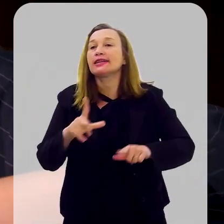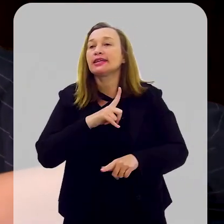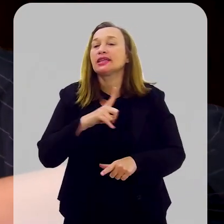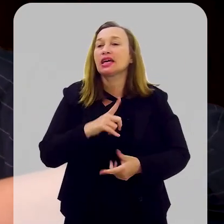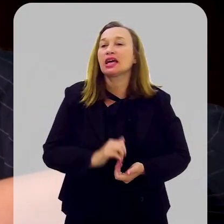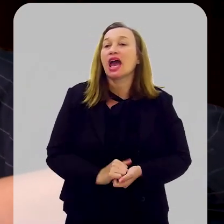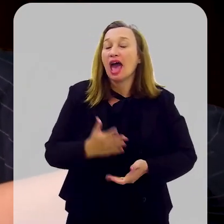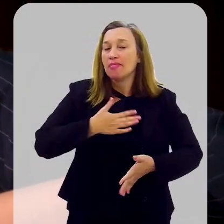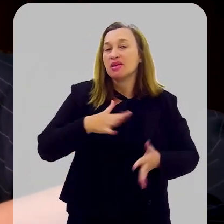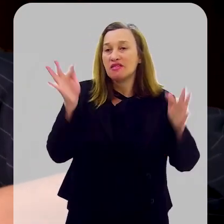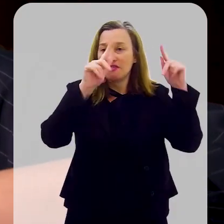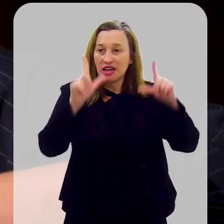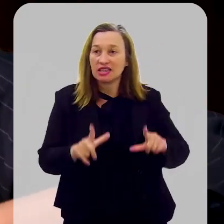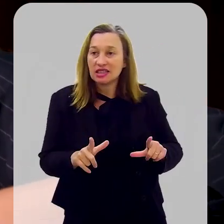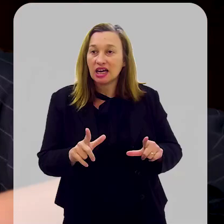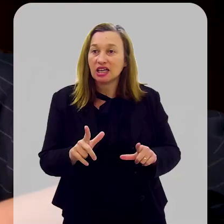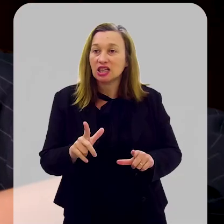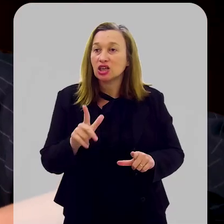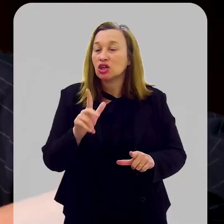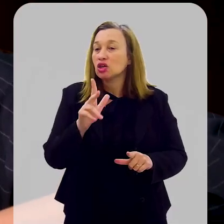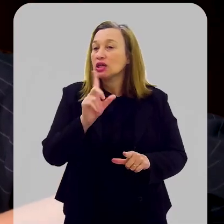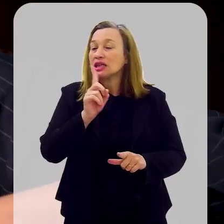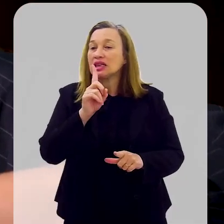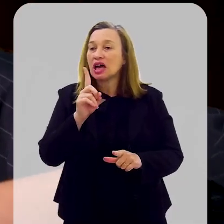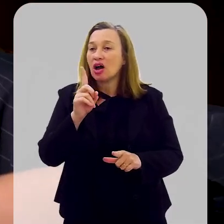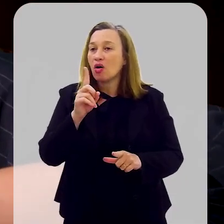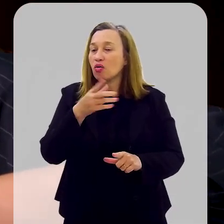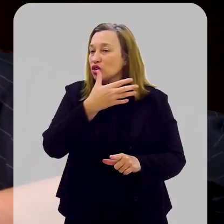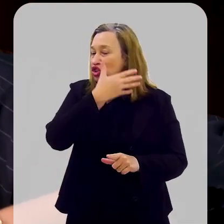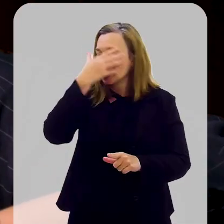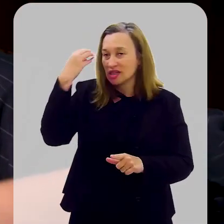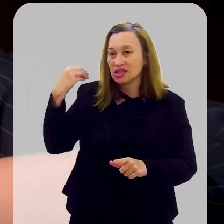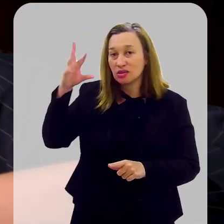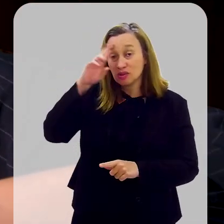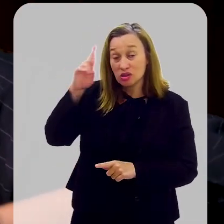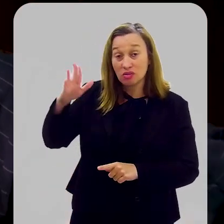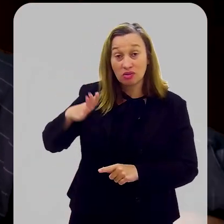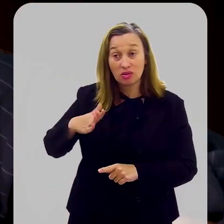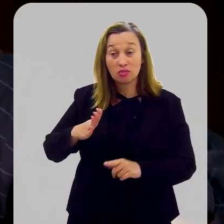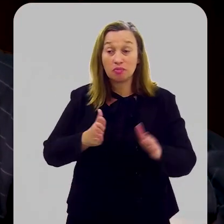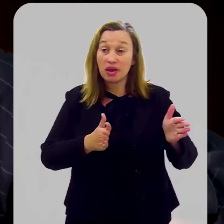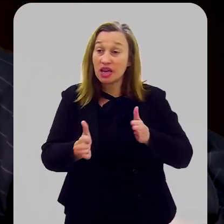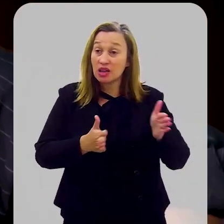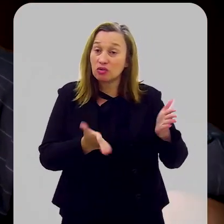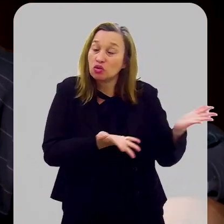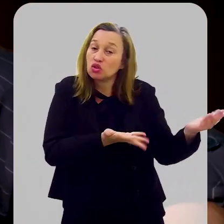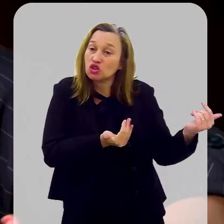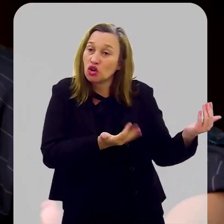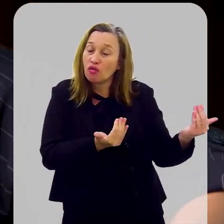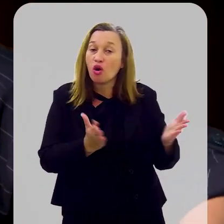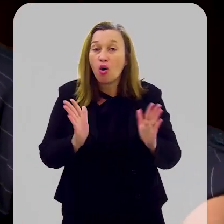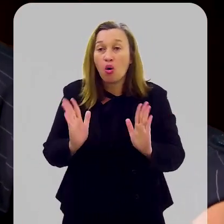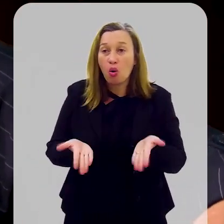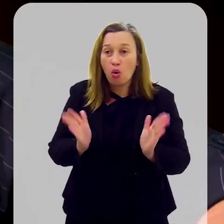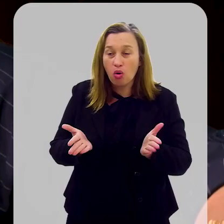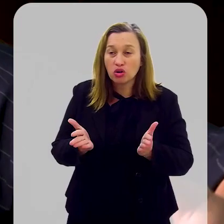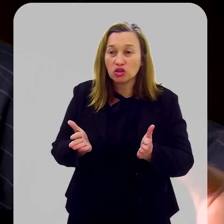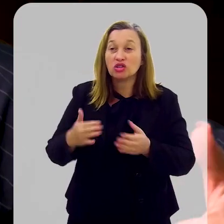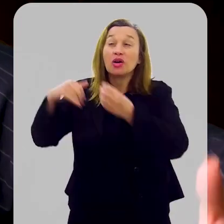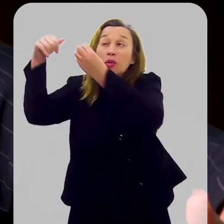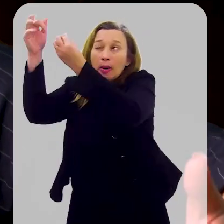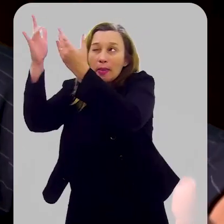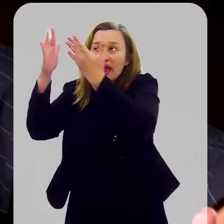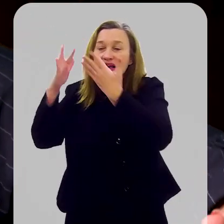uma felicidade que você tem? A minha felicidade foi não me esquecer do Senhor na minha mocidade. Porque hoje eu tenho colhido